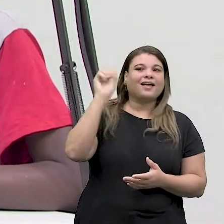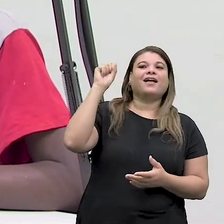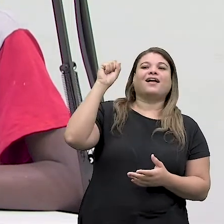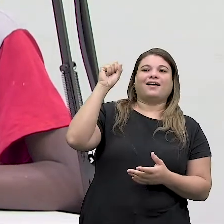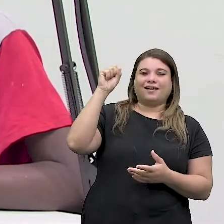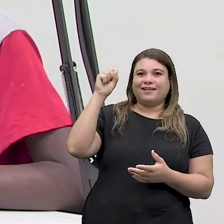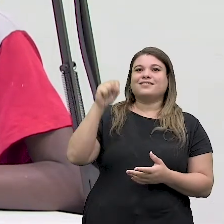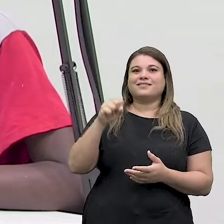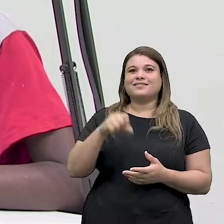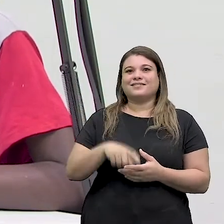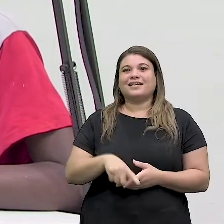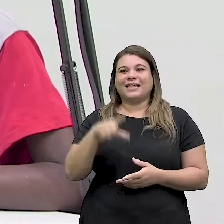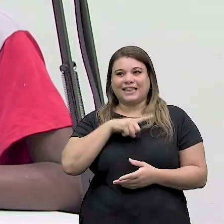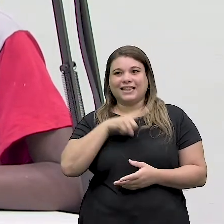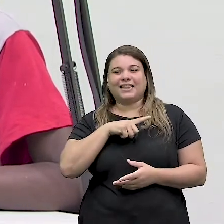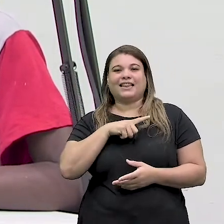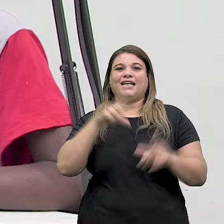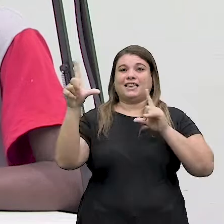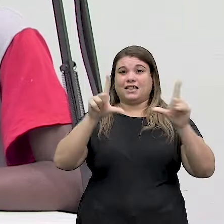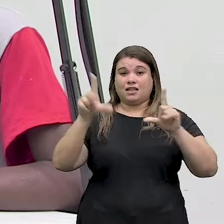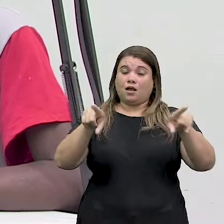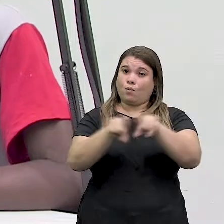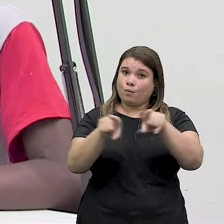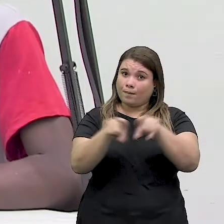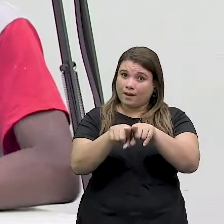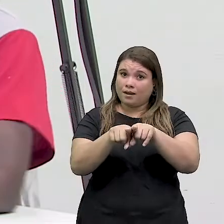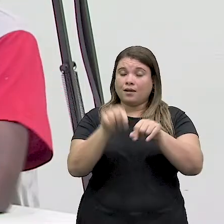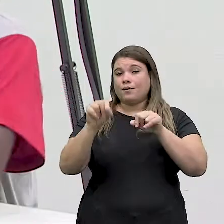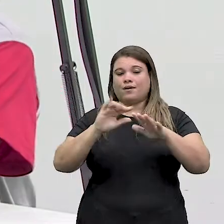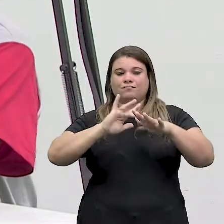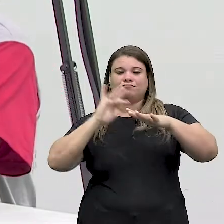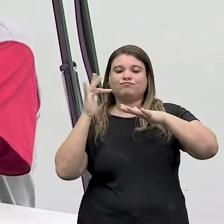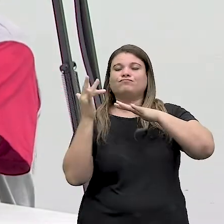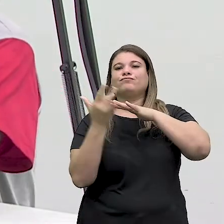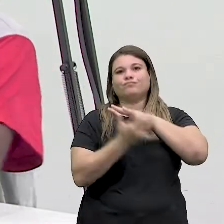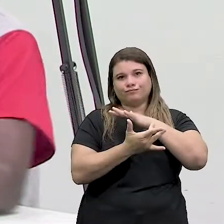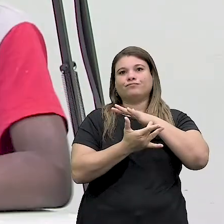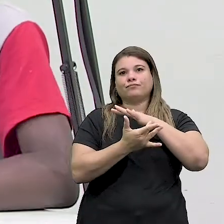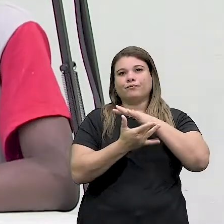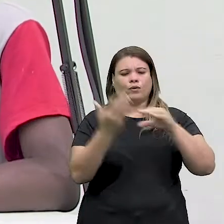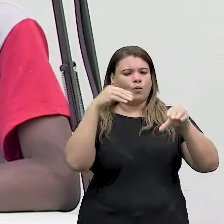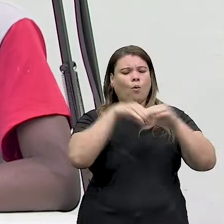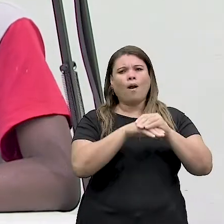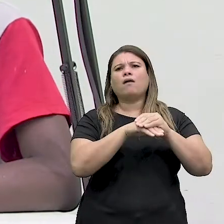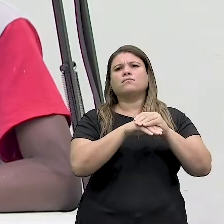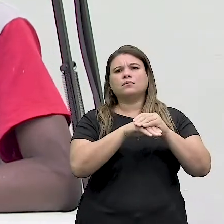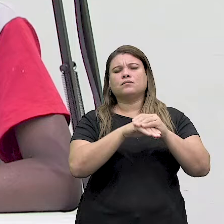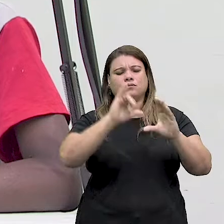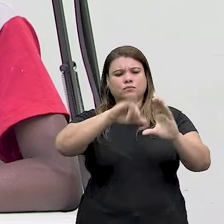na televisão quanto também nas nossas redes sociais, principalmente que fica gravadinho no nosso canal no YouTube